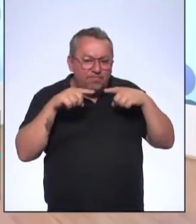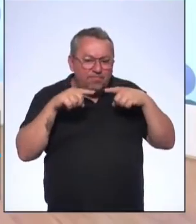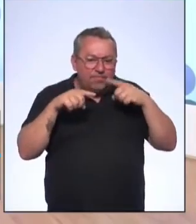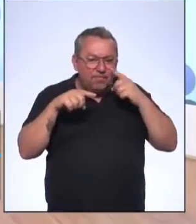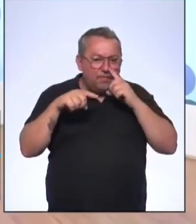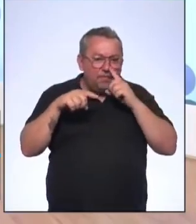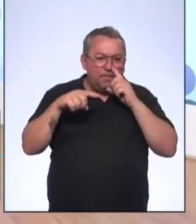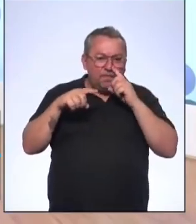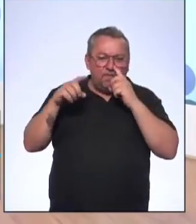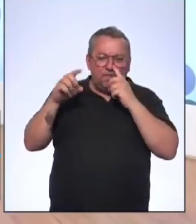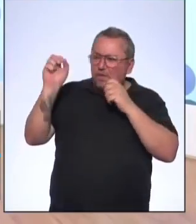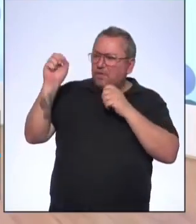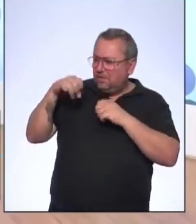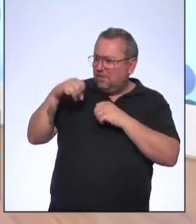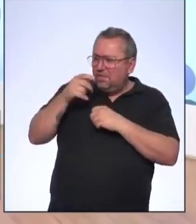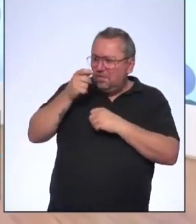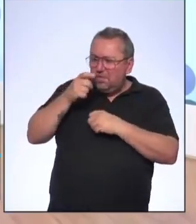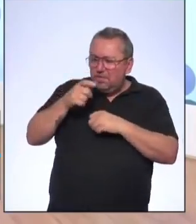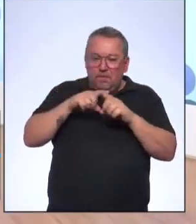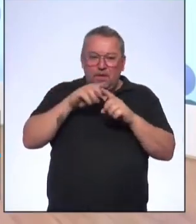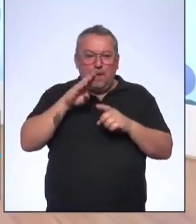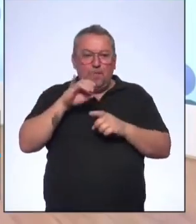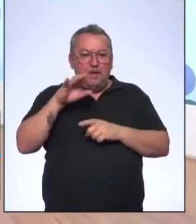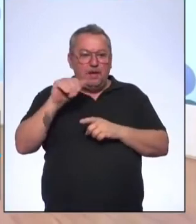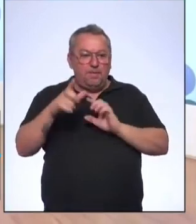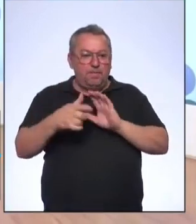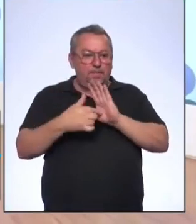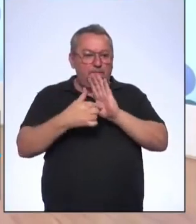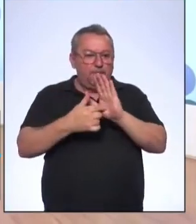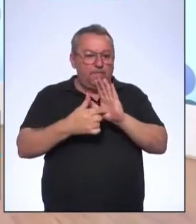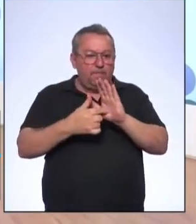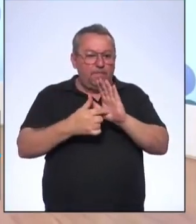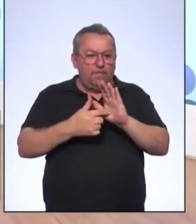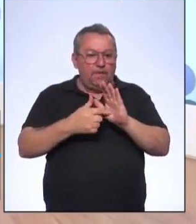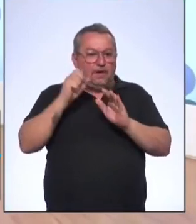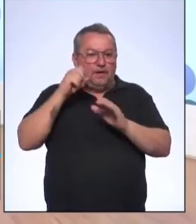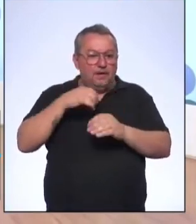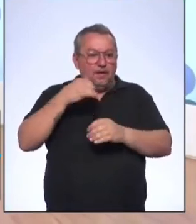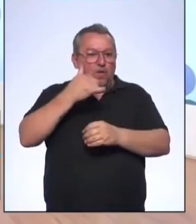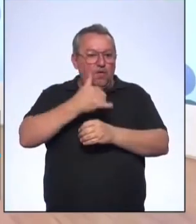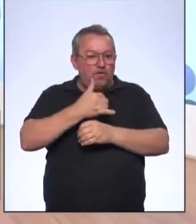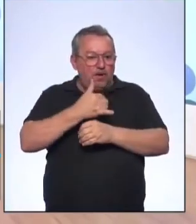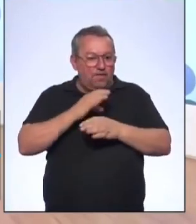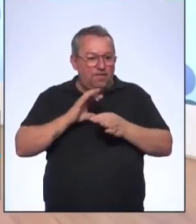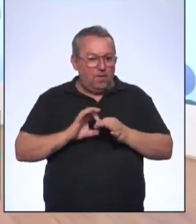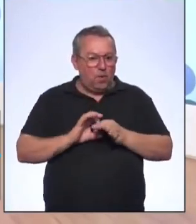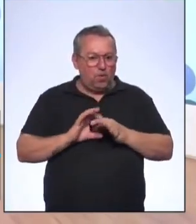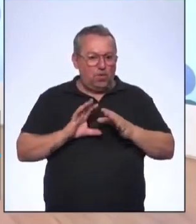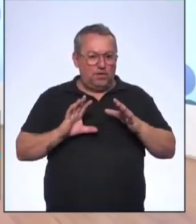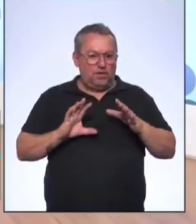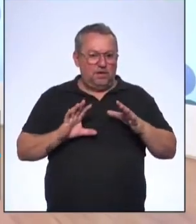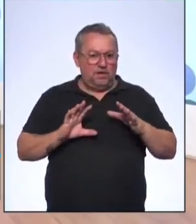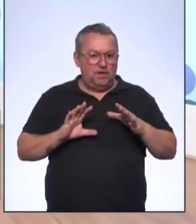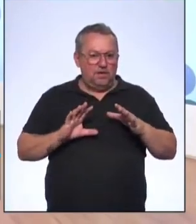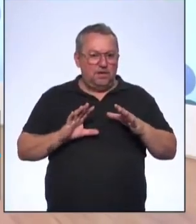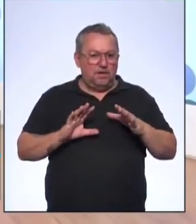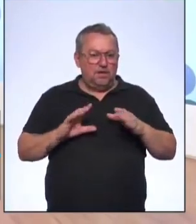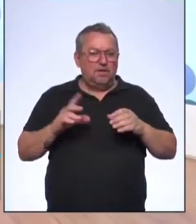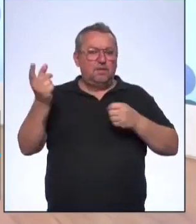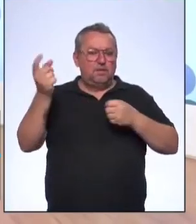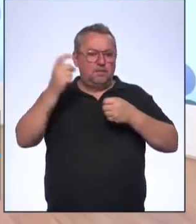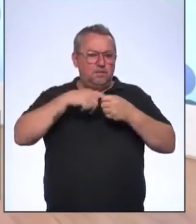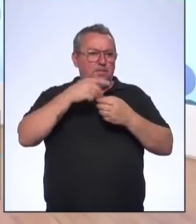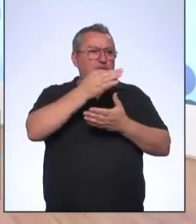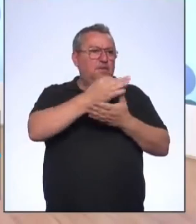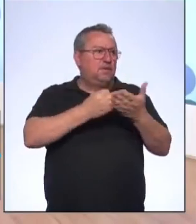A Clara disse que sim, mas a Beatriz mostrou para a gente que é se o chefe autorizar. Então, vamos voltar no texto, Mo?